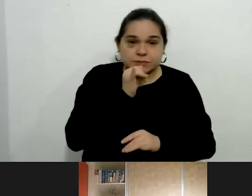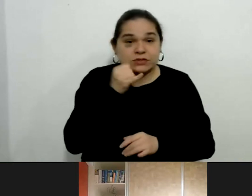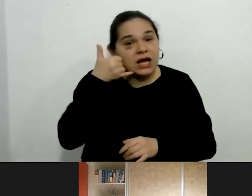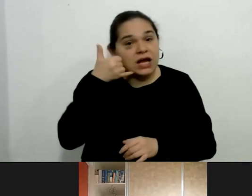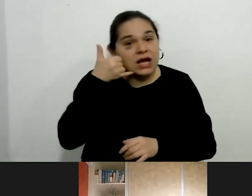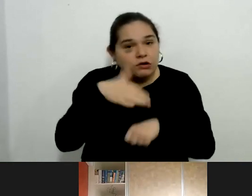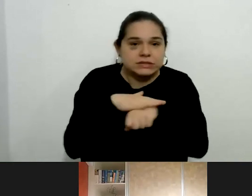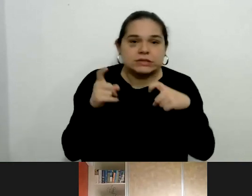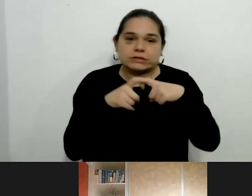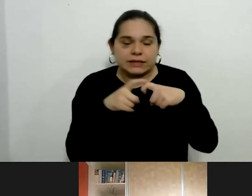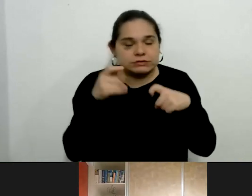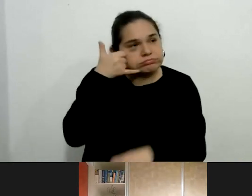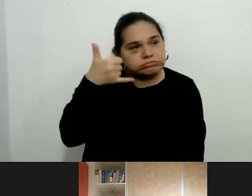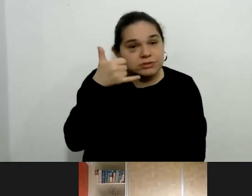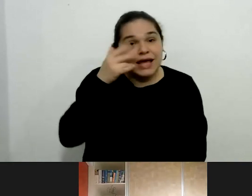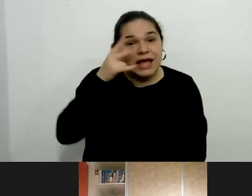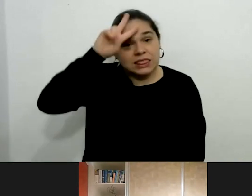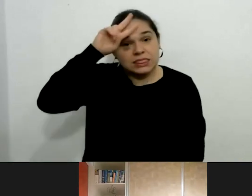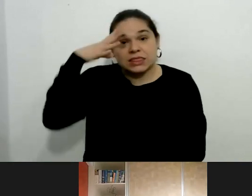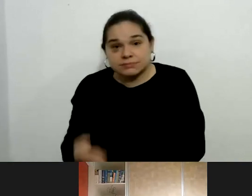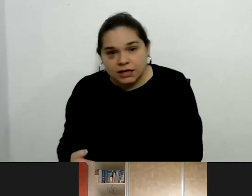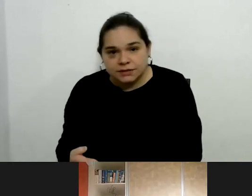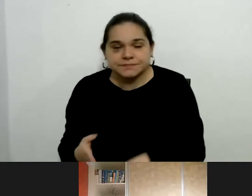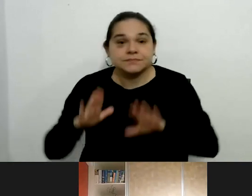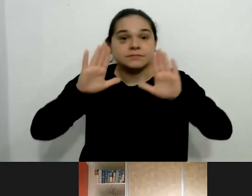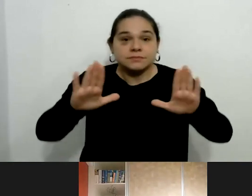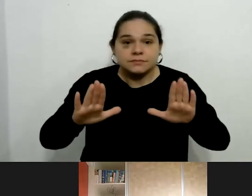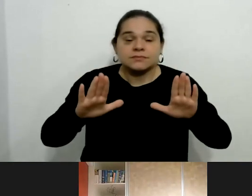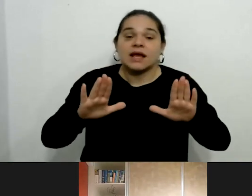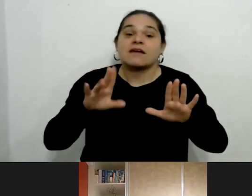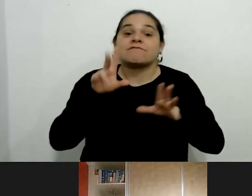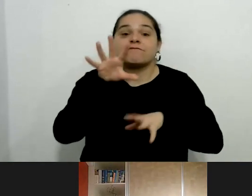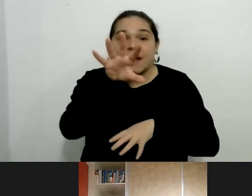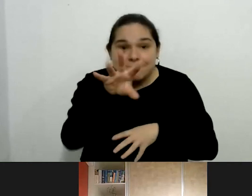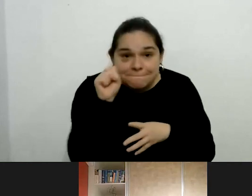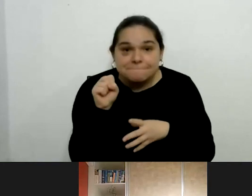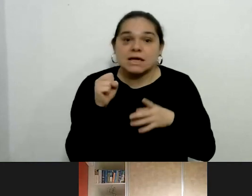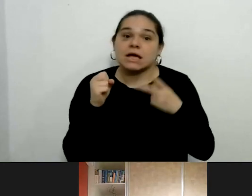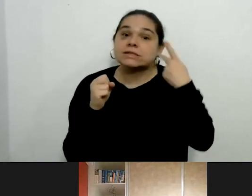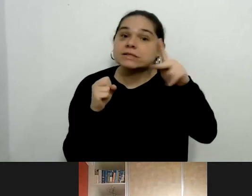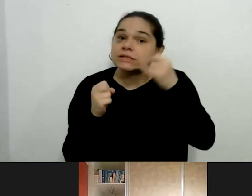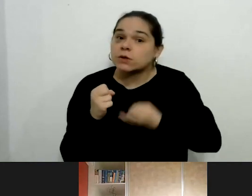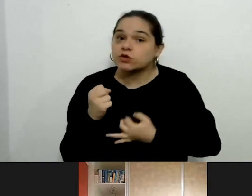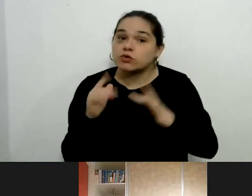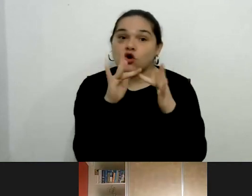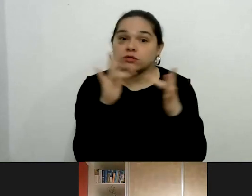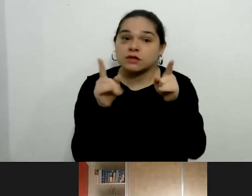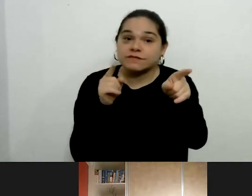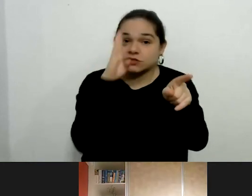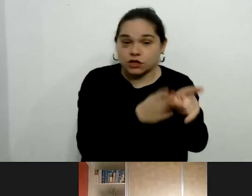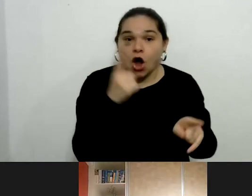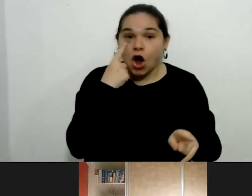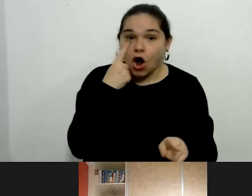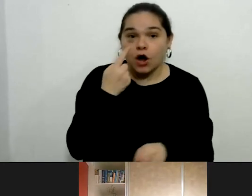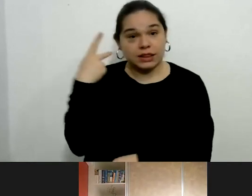gênero, eles vão pegar esse número que ele deu, que vai ser o seu, provavelmente, e eles vão entrar em contato com você, e dizer, ó, seu pai fez uma